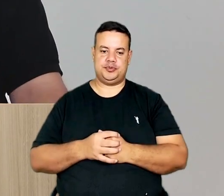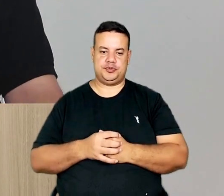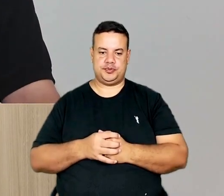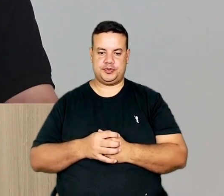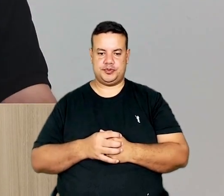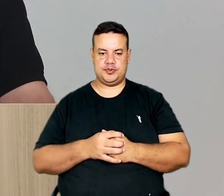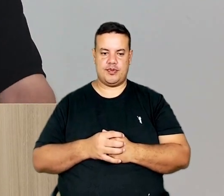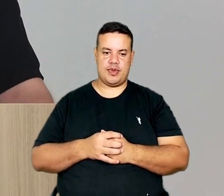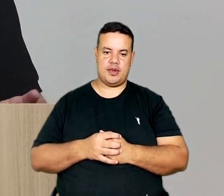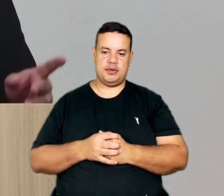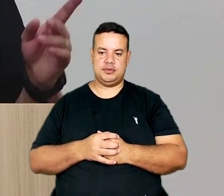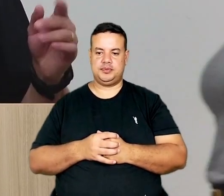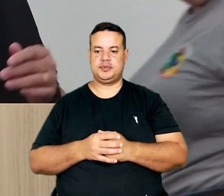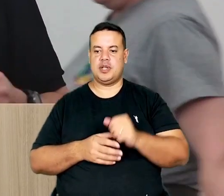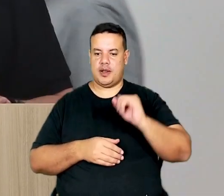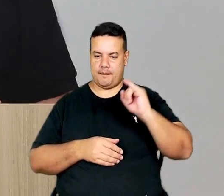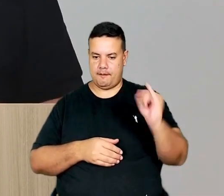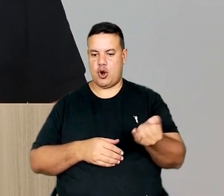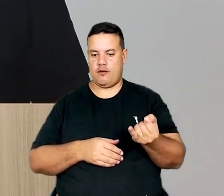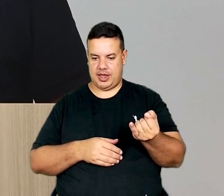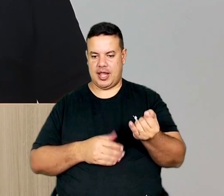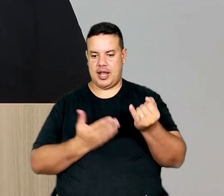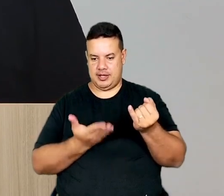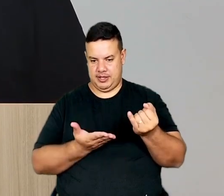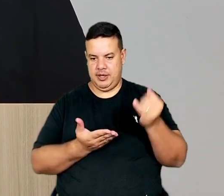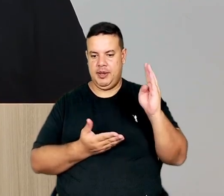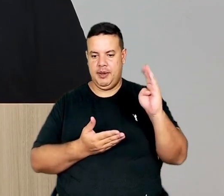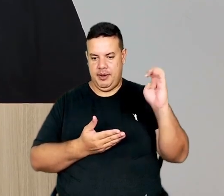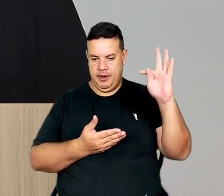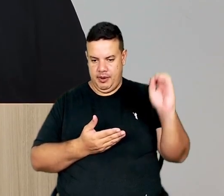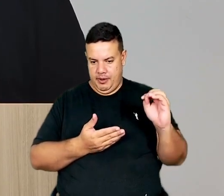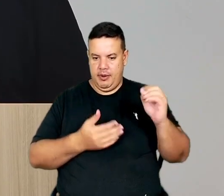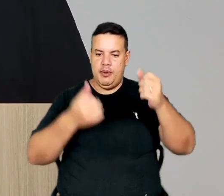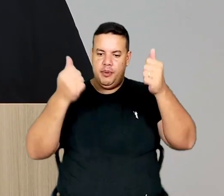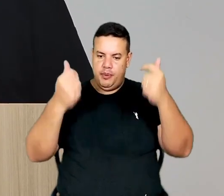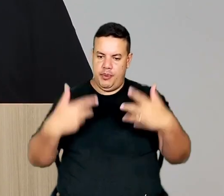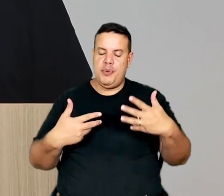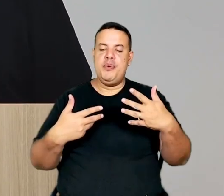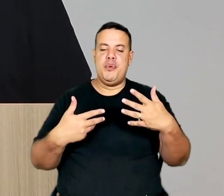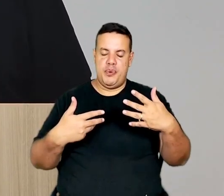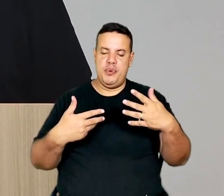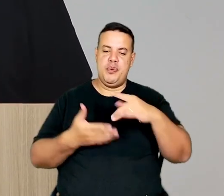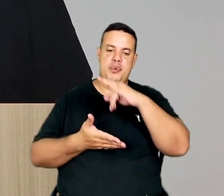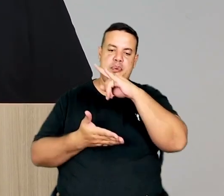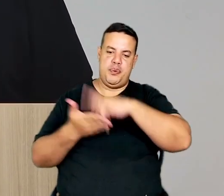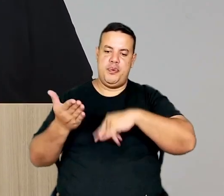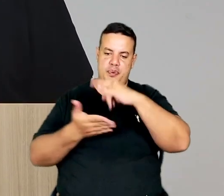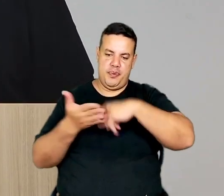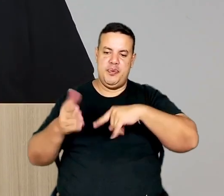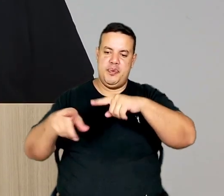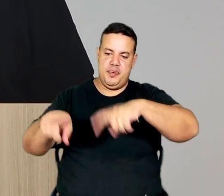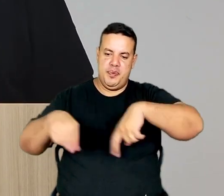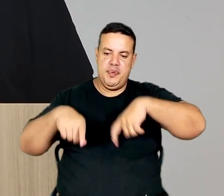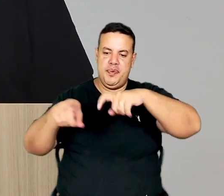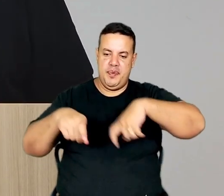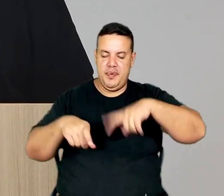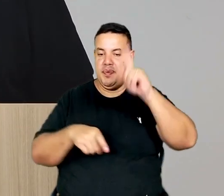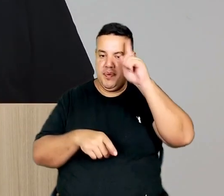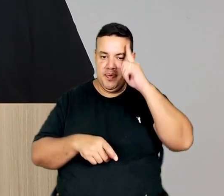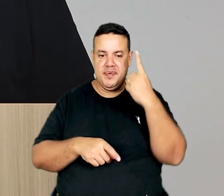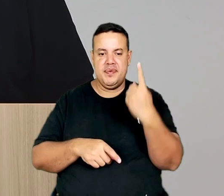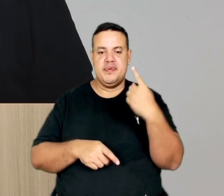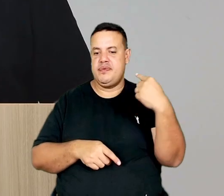Aproveitar aqui, Beto, contribuir com você sobre a questão da nota do produtor, que a partir do 1º de maio terá que